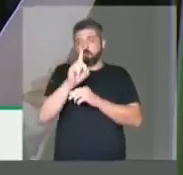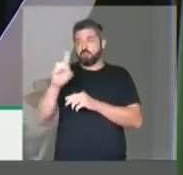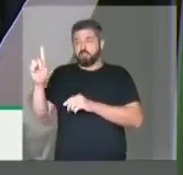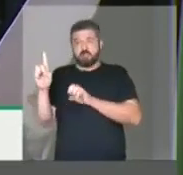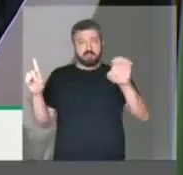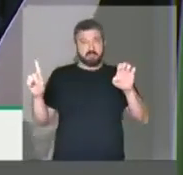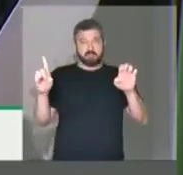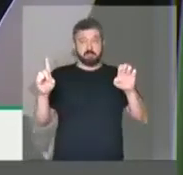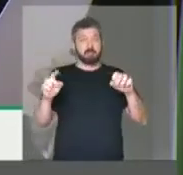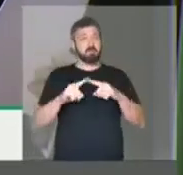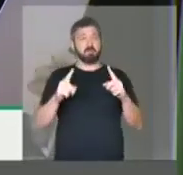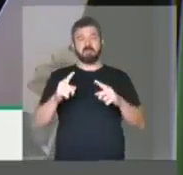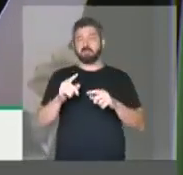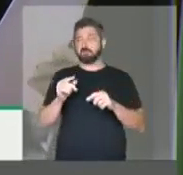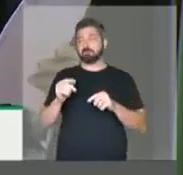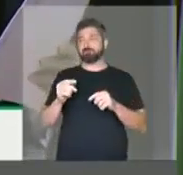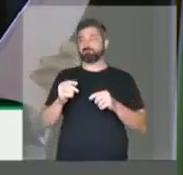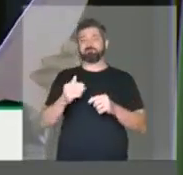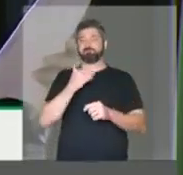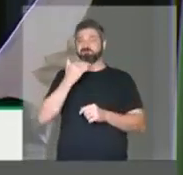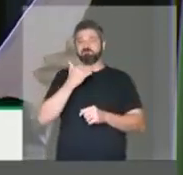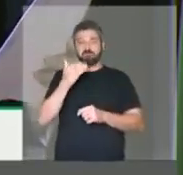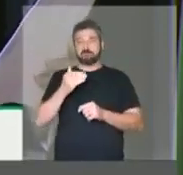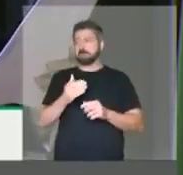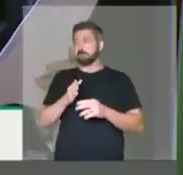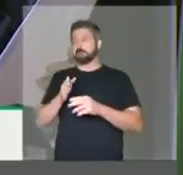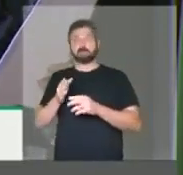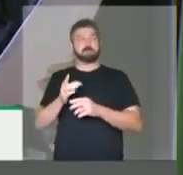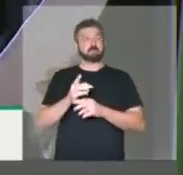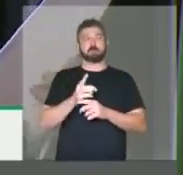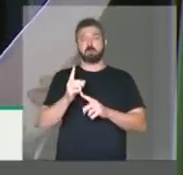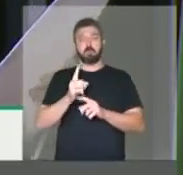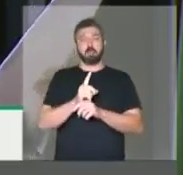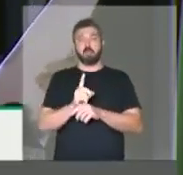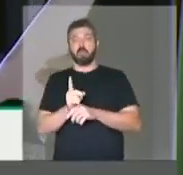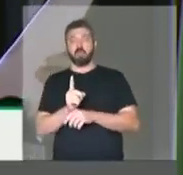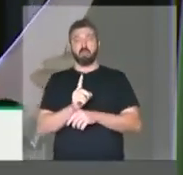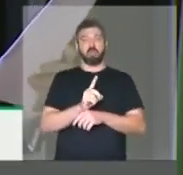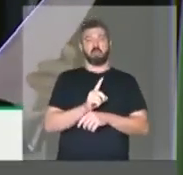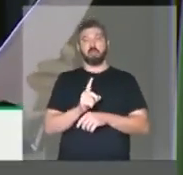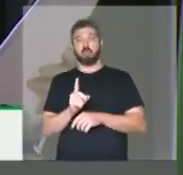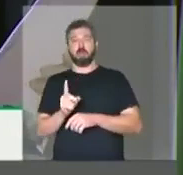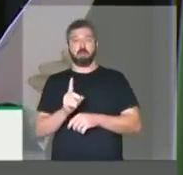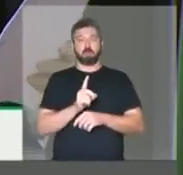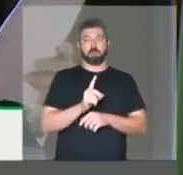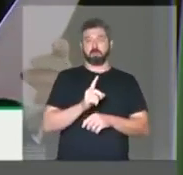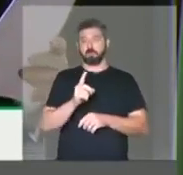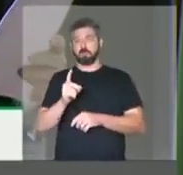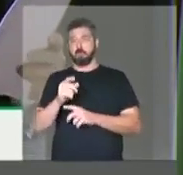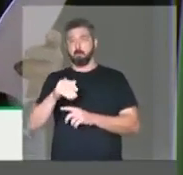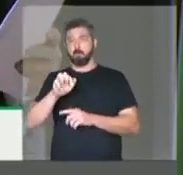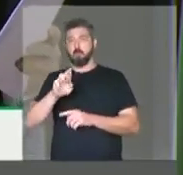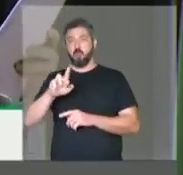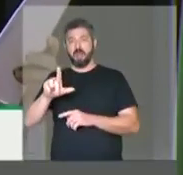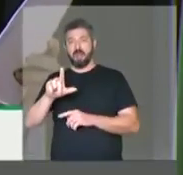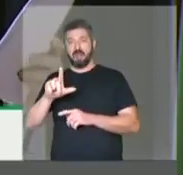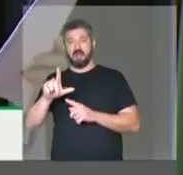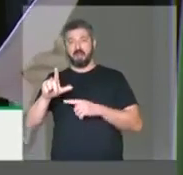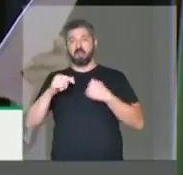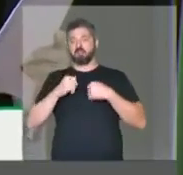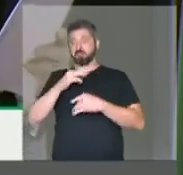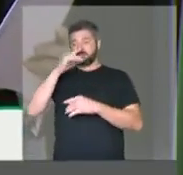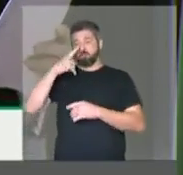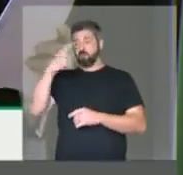extremos. Sem sucesso, porém, até agora. Uma vez que cambaleia entre um moralismo udenista de